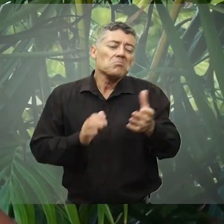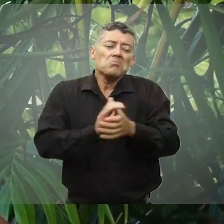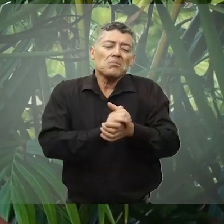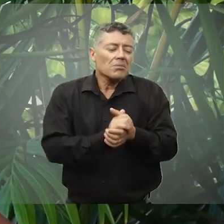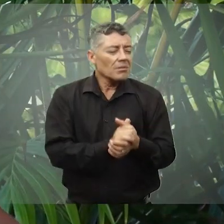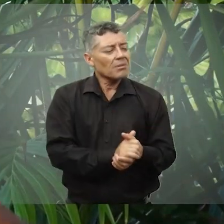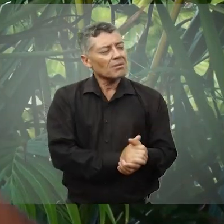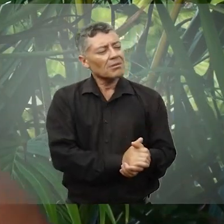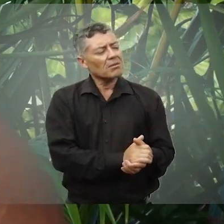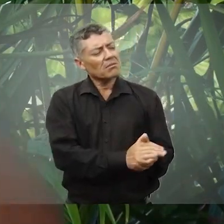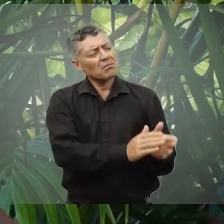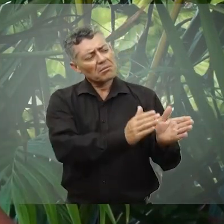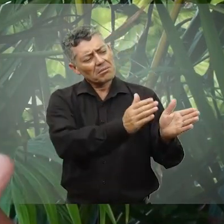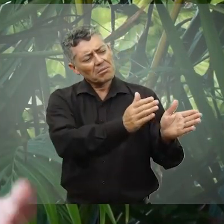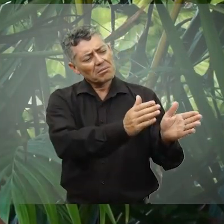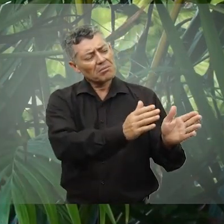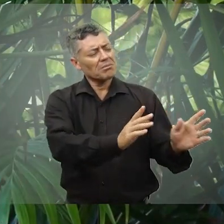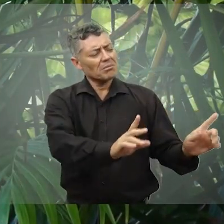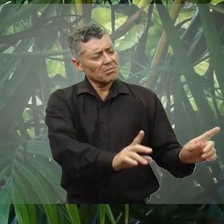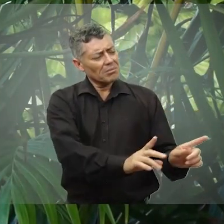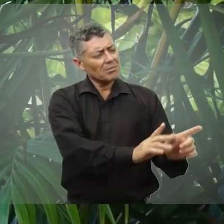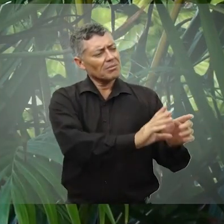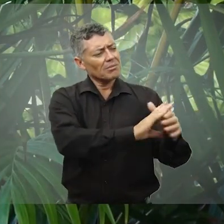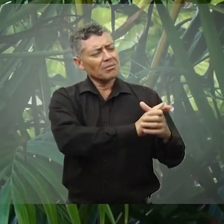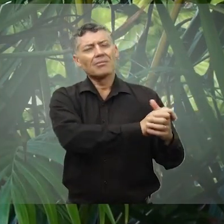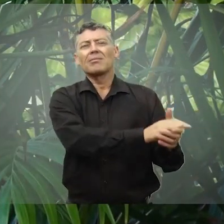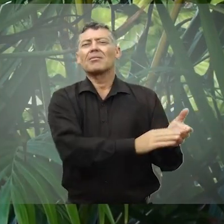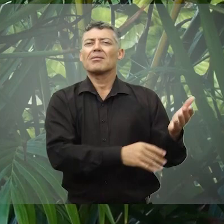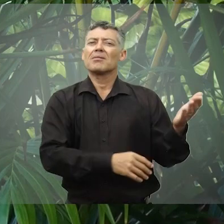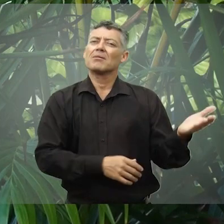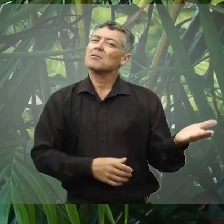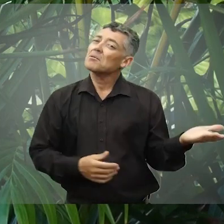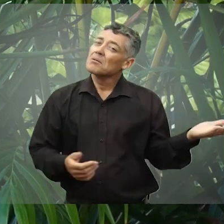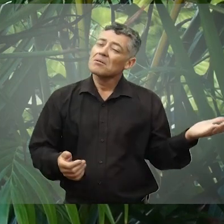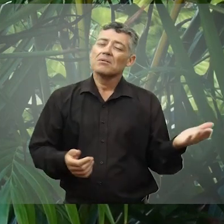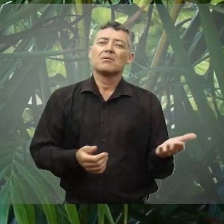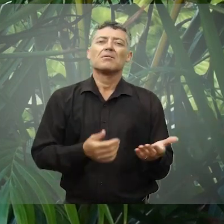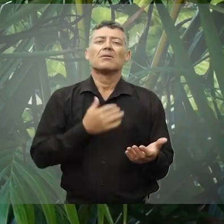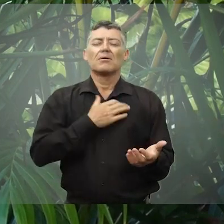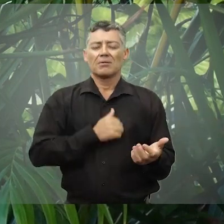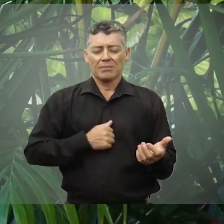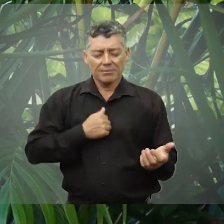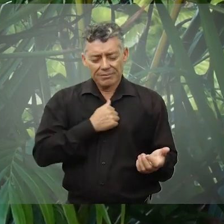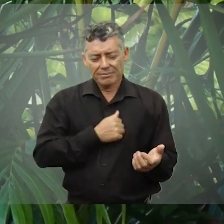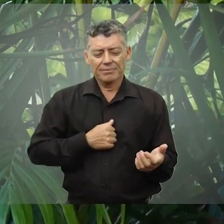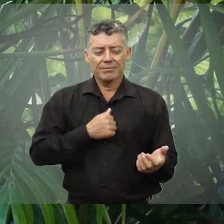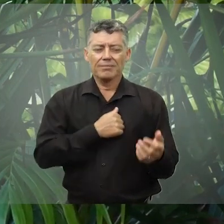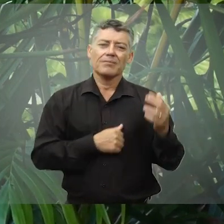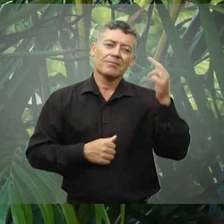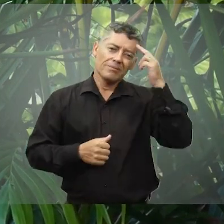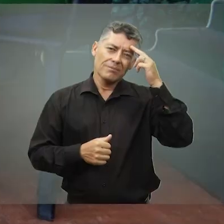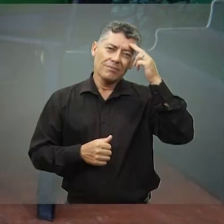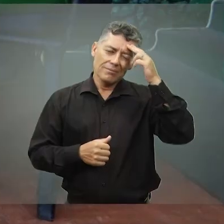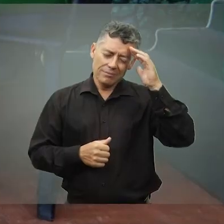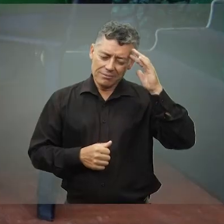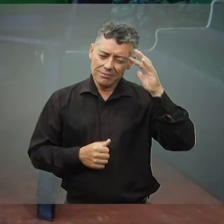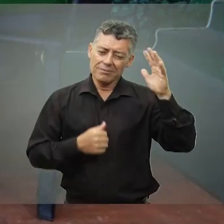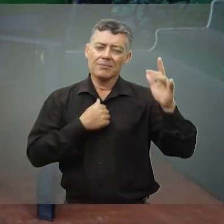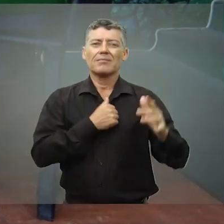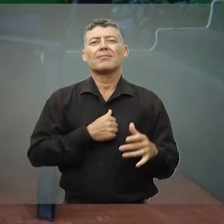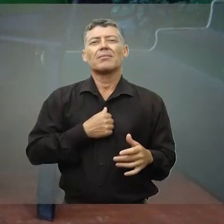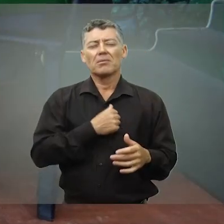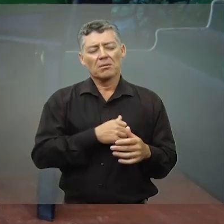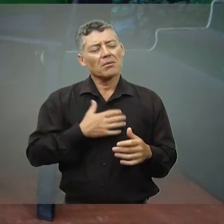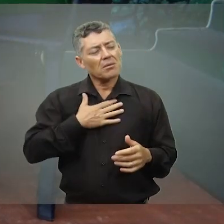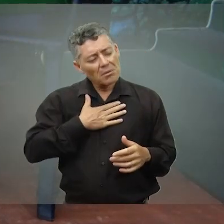conheceu ali e ficaram juntos. Então, esse saudosismo... É que tá sendo uma delícia. Eu tô